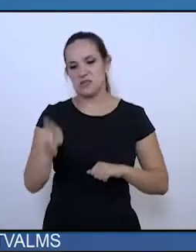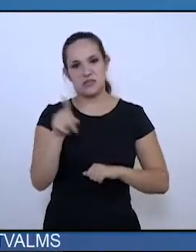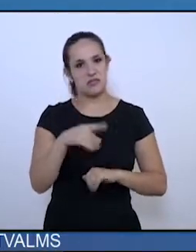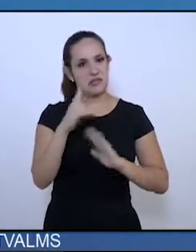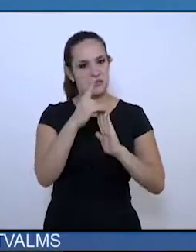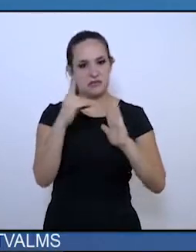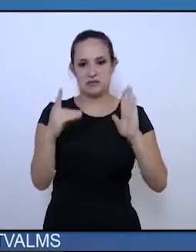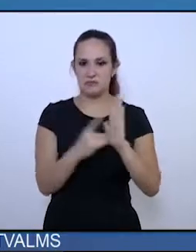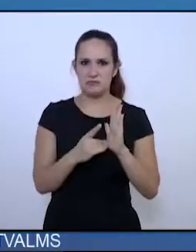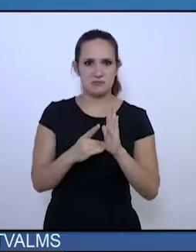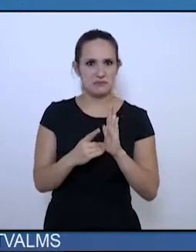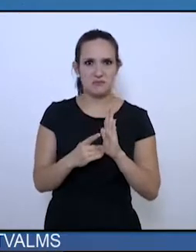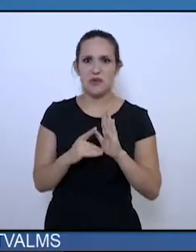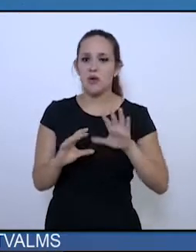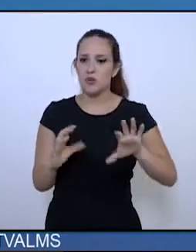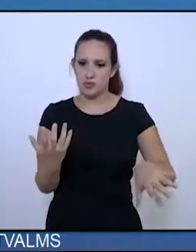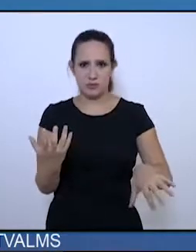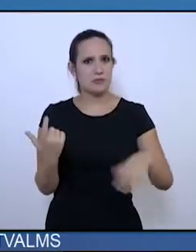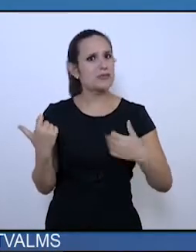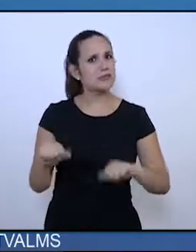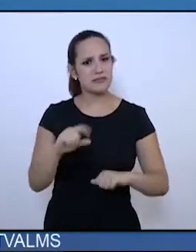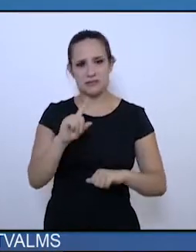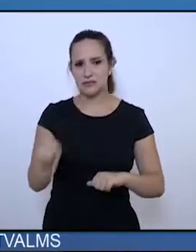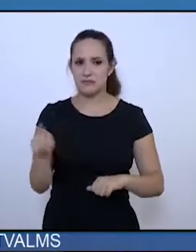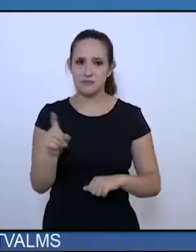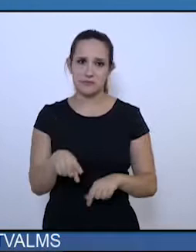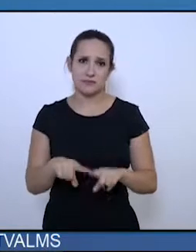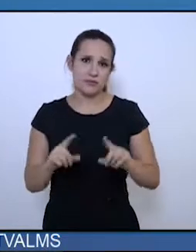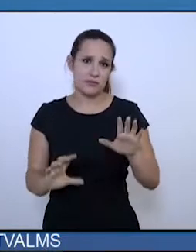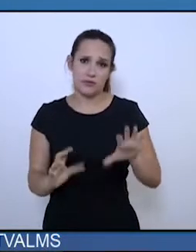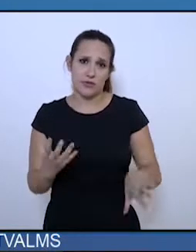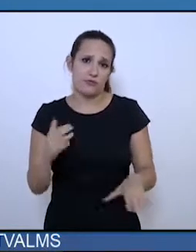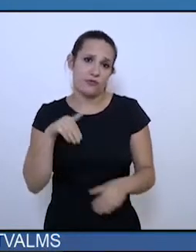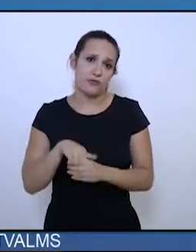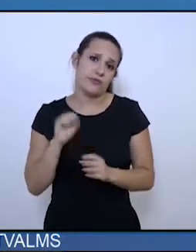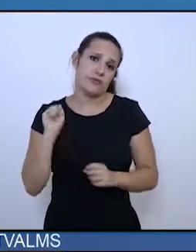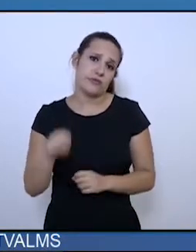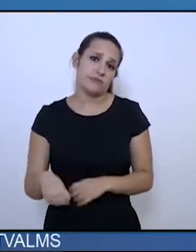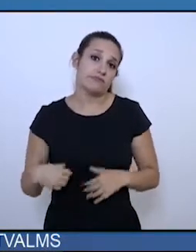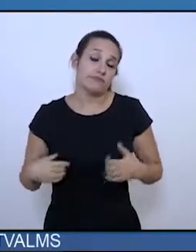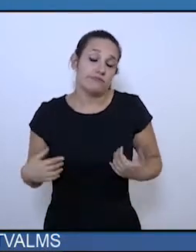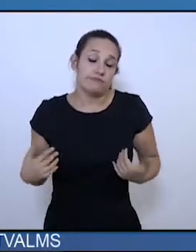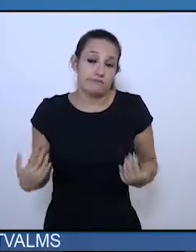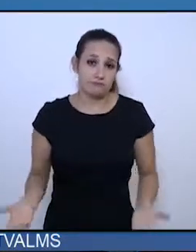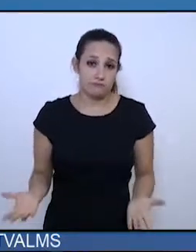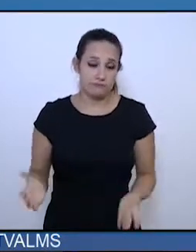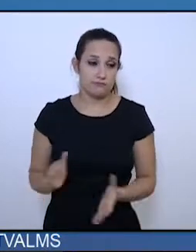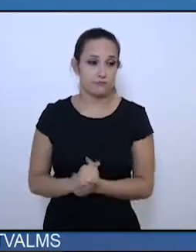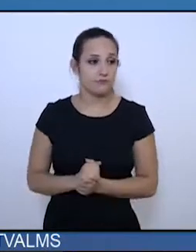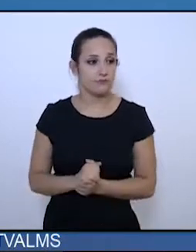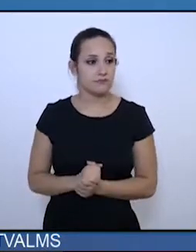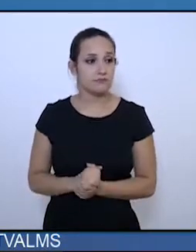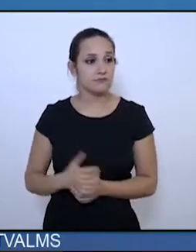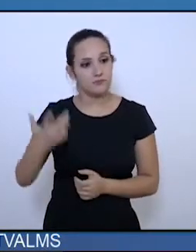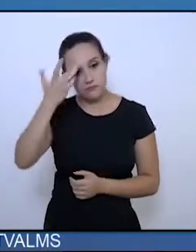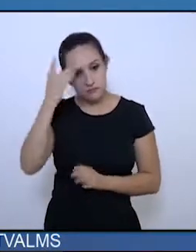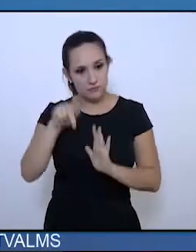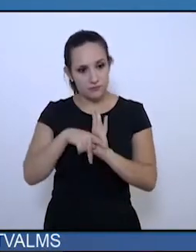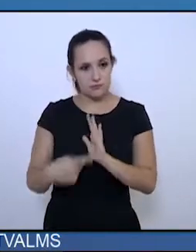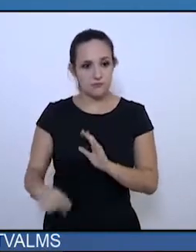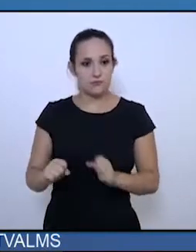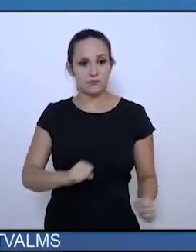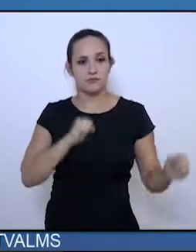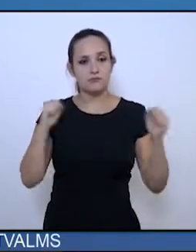pela sua rejeição pelo Congresso Nacional, que não fez, bem como que os membros do Poder Judiciário realizam uma